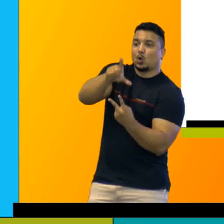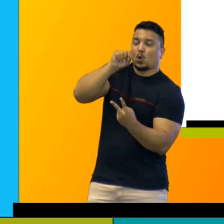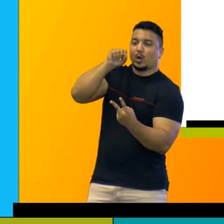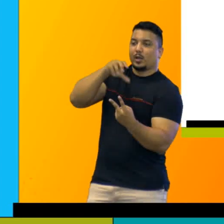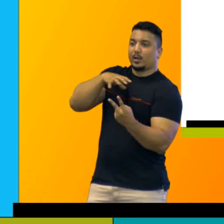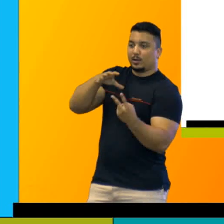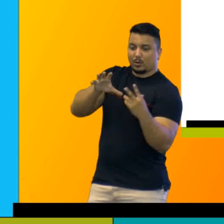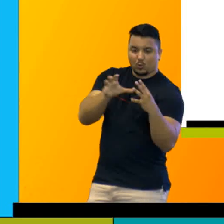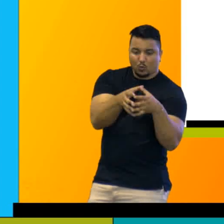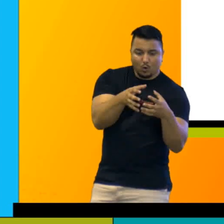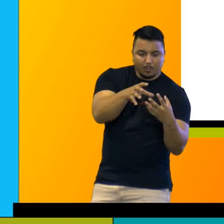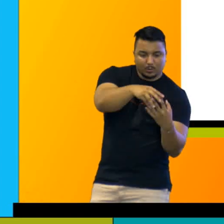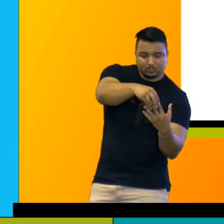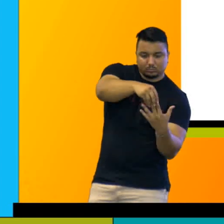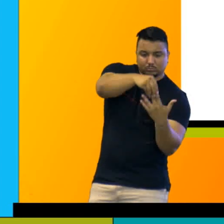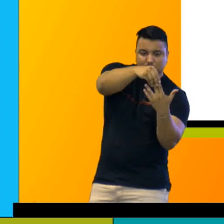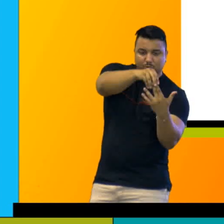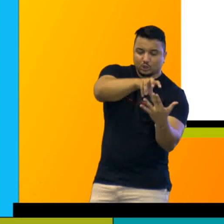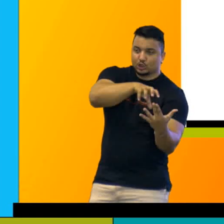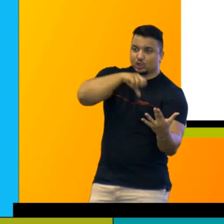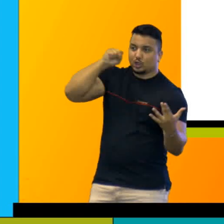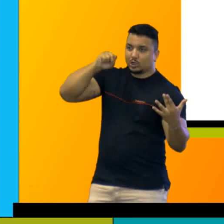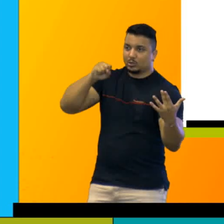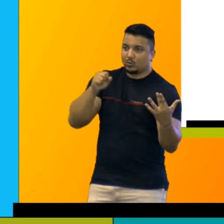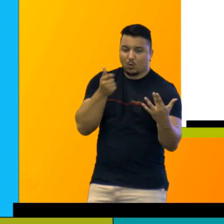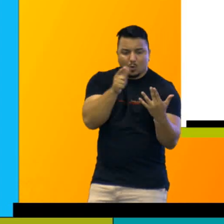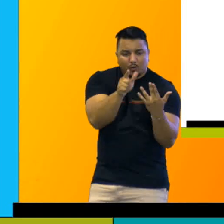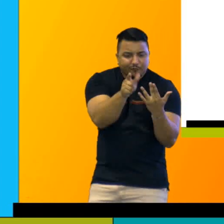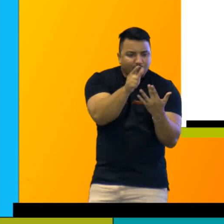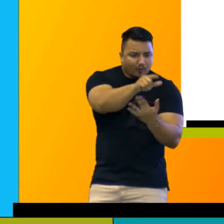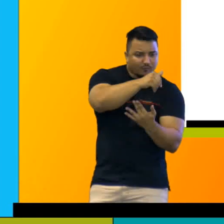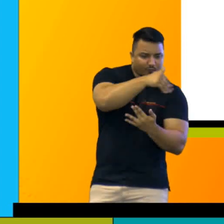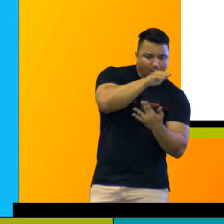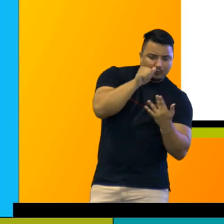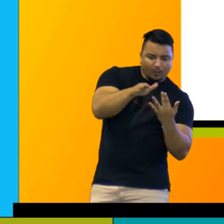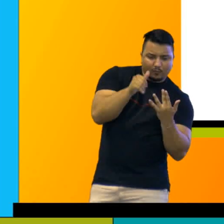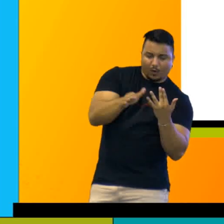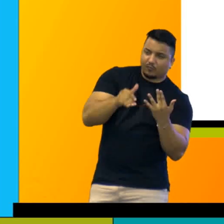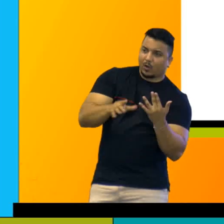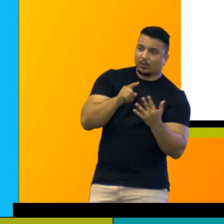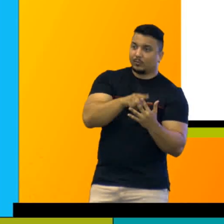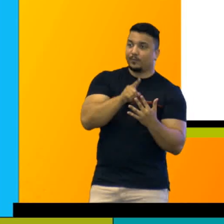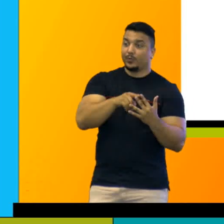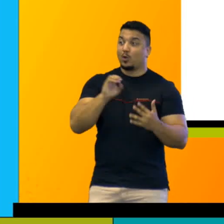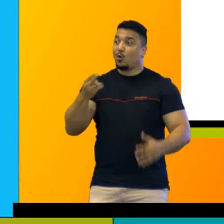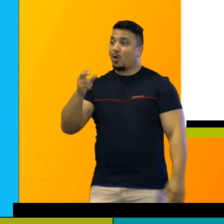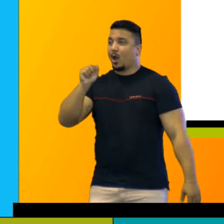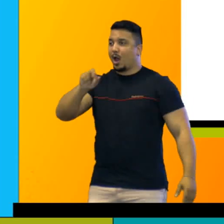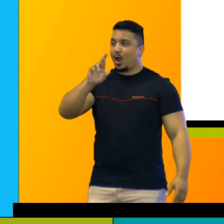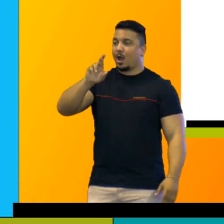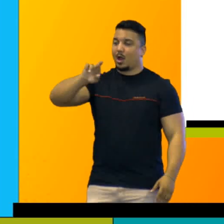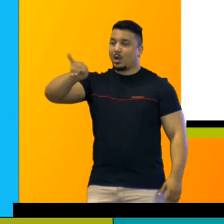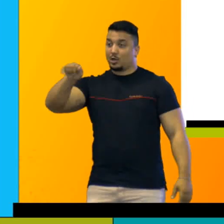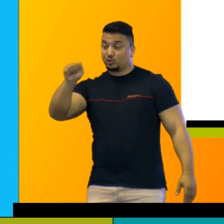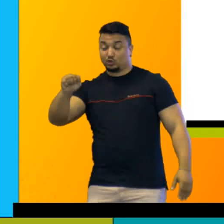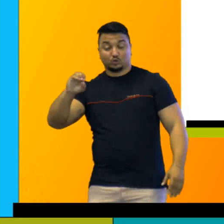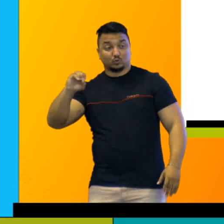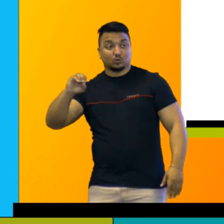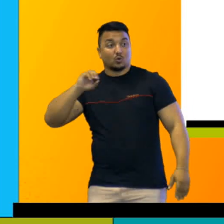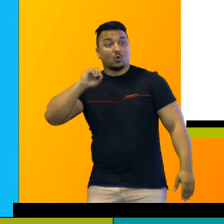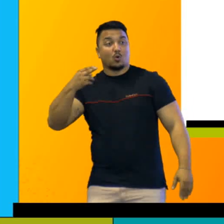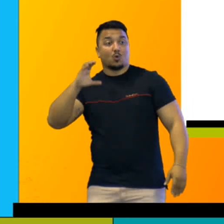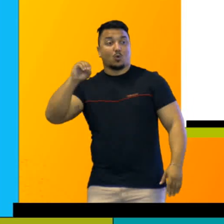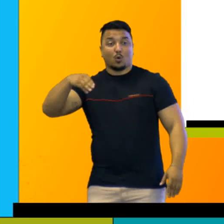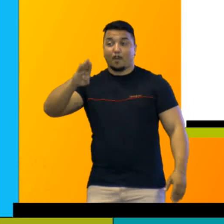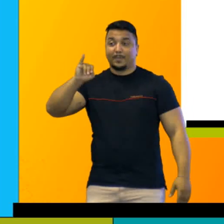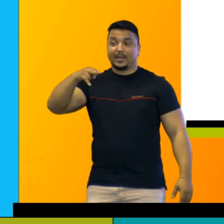daquele grupo eu tiro alguns, outros vão ficar de fora. Esse tipo de questão, como ela falou, ou é de arranjo, ou é de combinação. Vamos já saber a